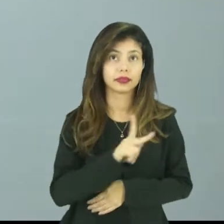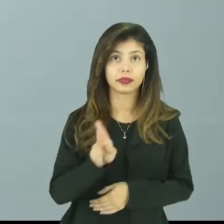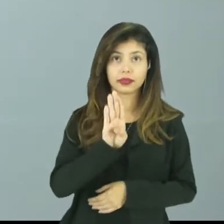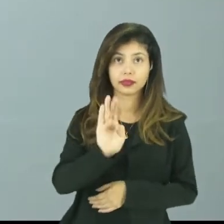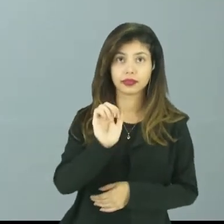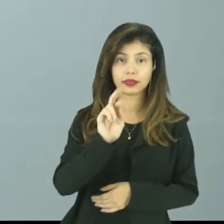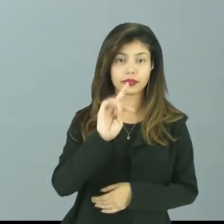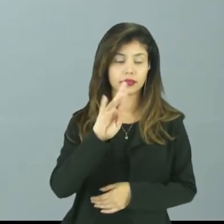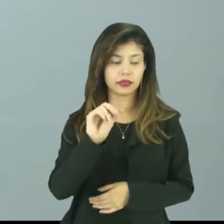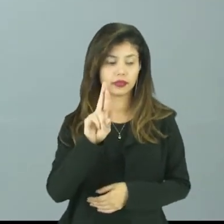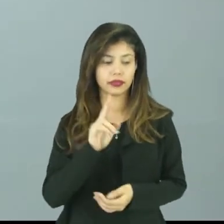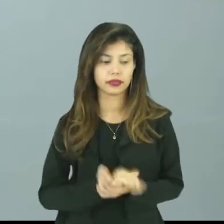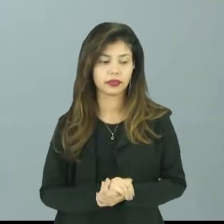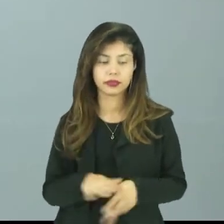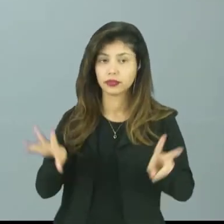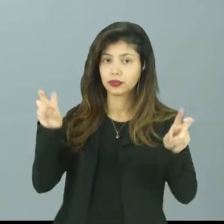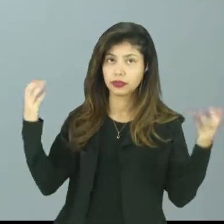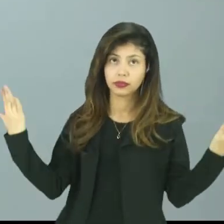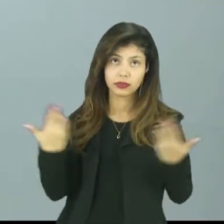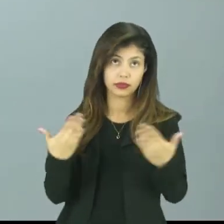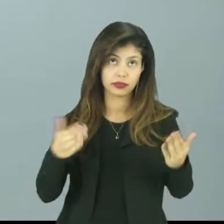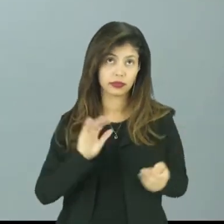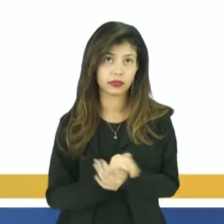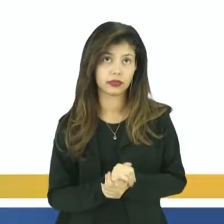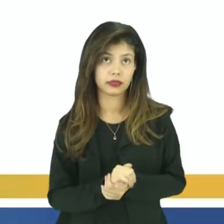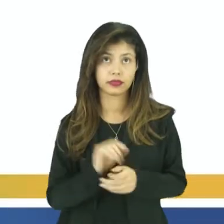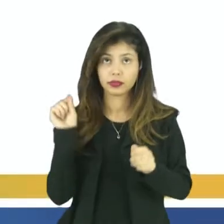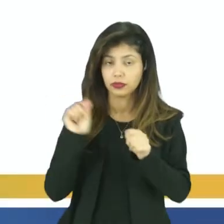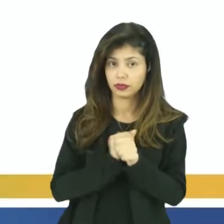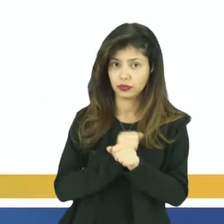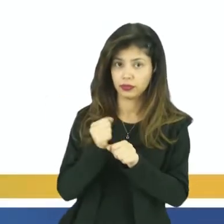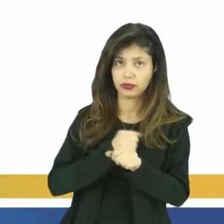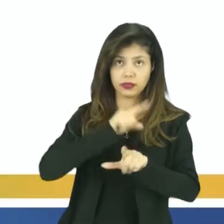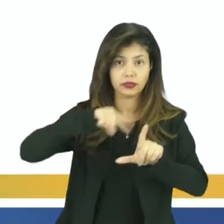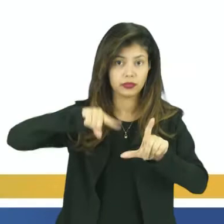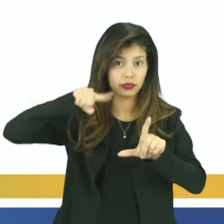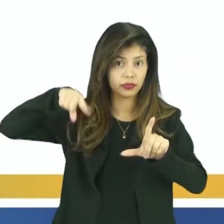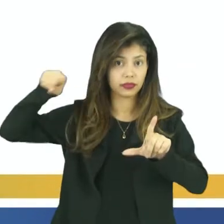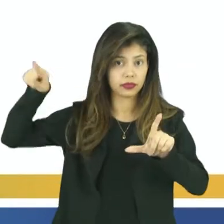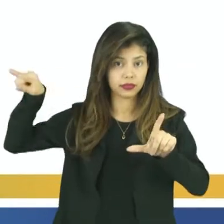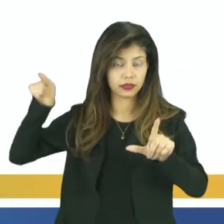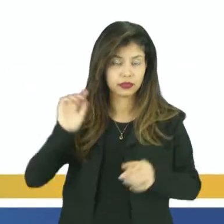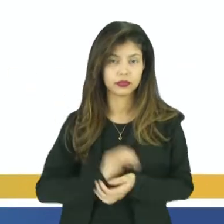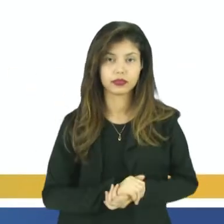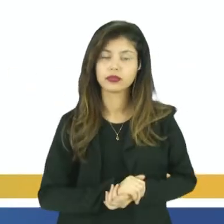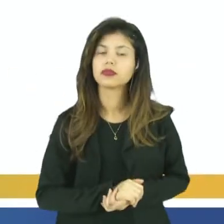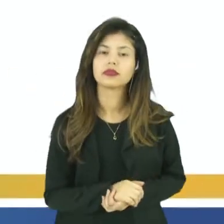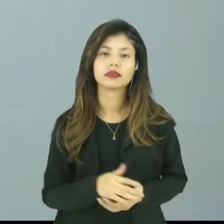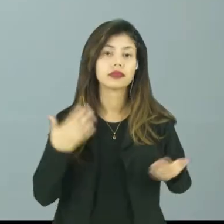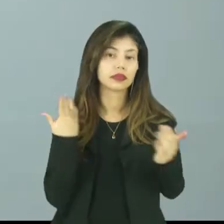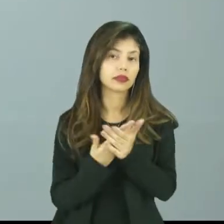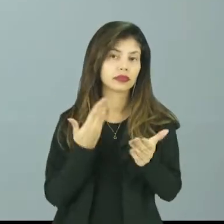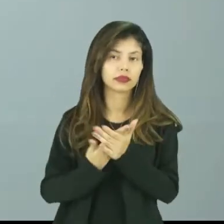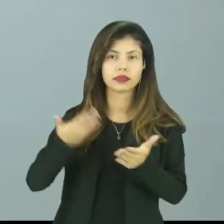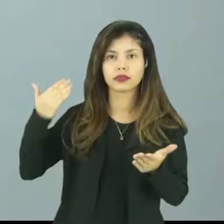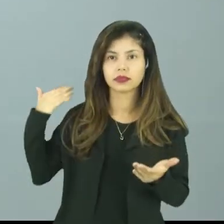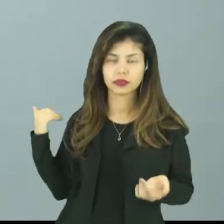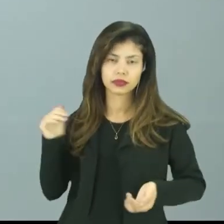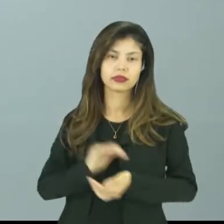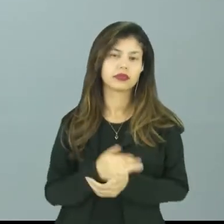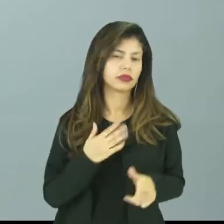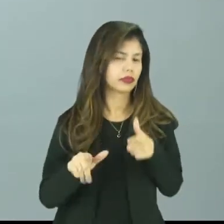Professor Bartô. O tema da aula de hoje é construção do gráfico de linha. Nas aulas anteriores vocês